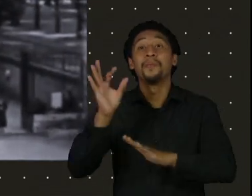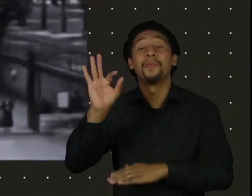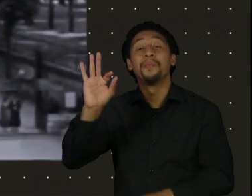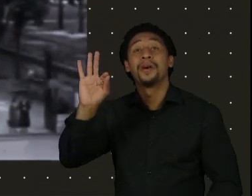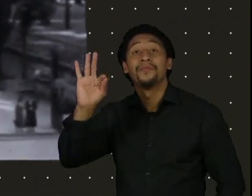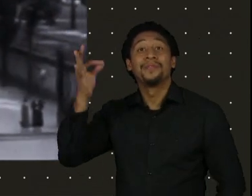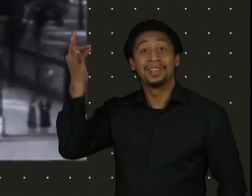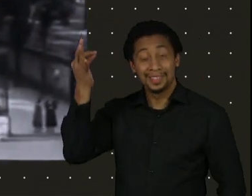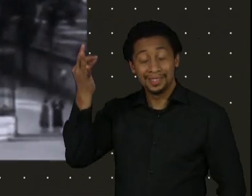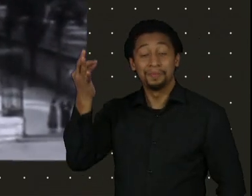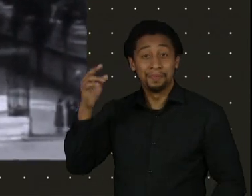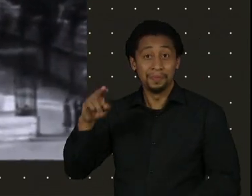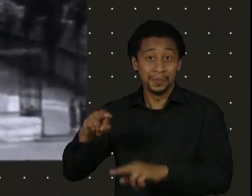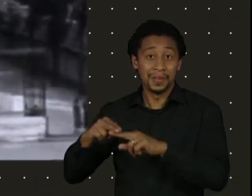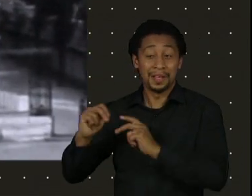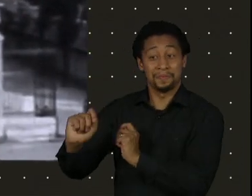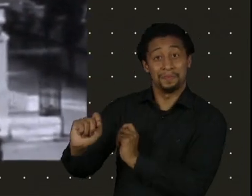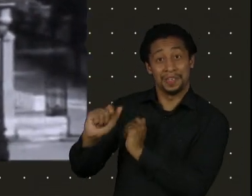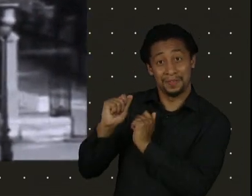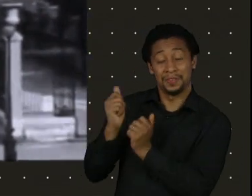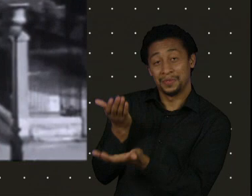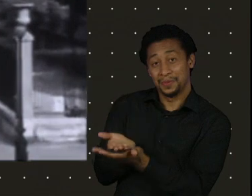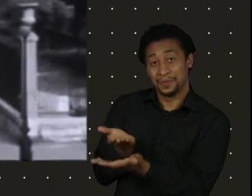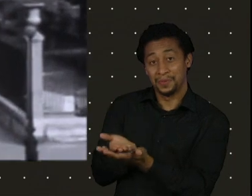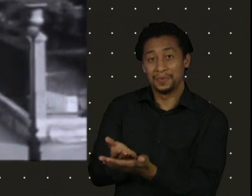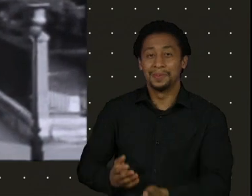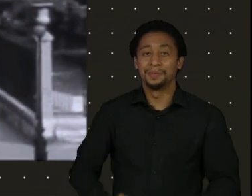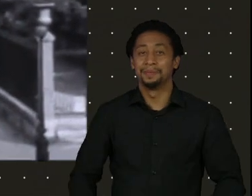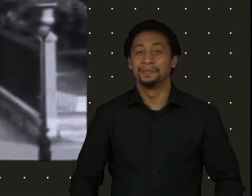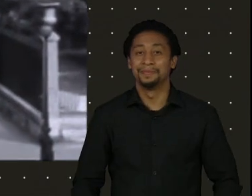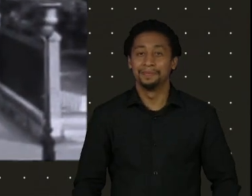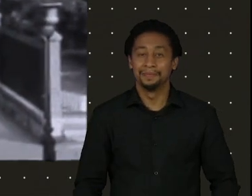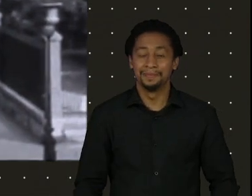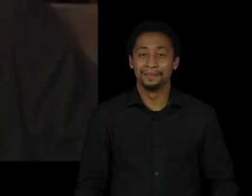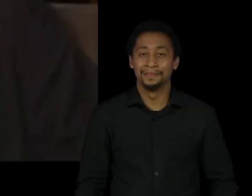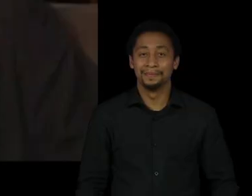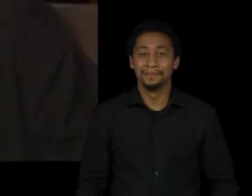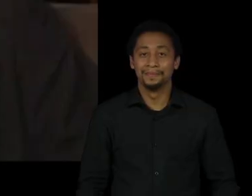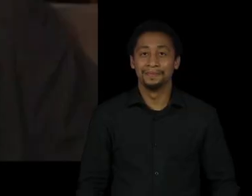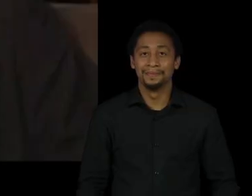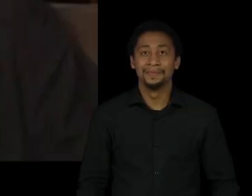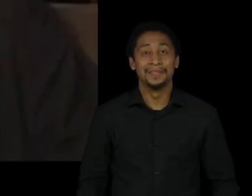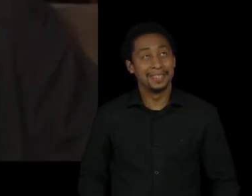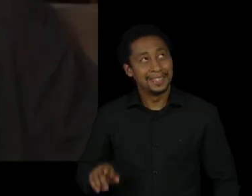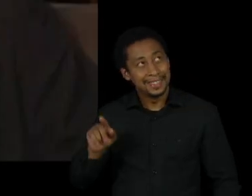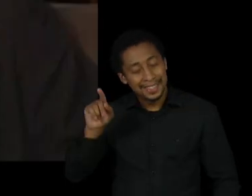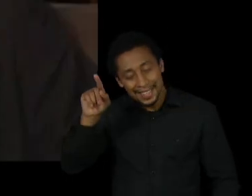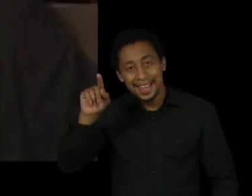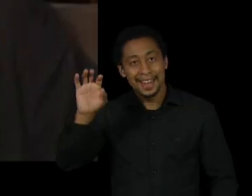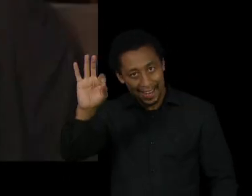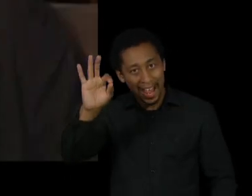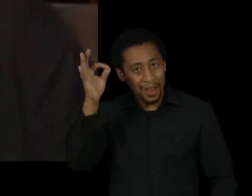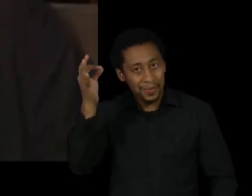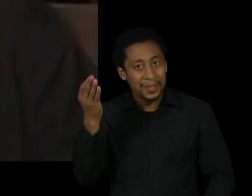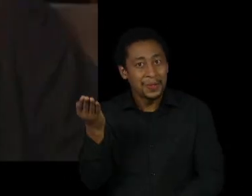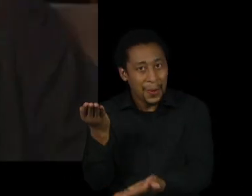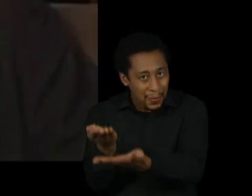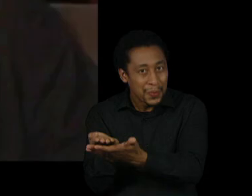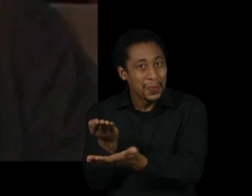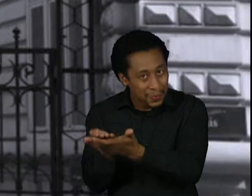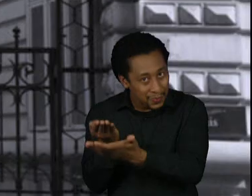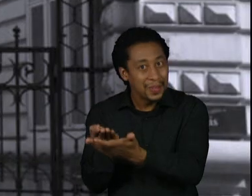Leur bonheur se construit sur un air fait pour eux. Porque lá já tá, o curso do IDEC estava